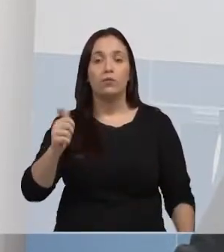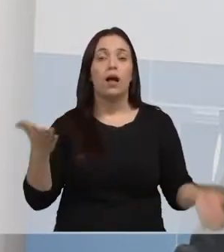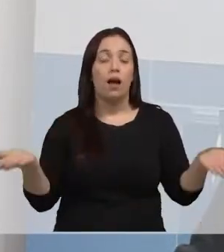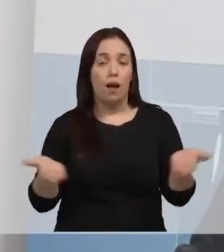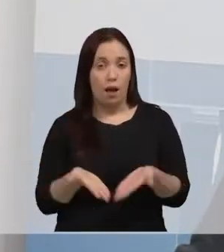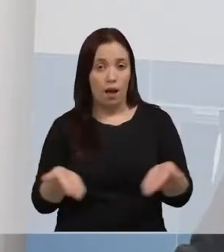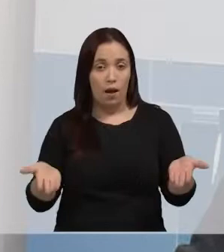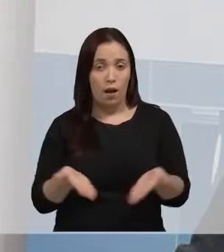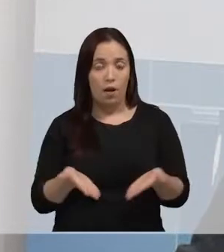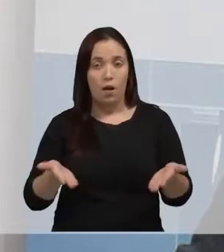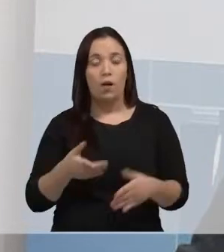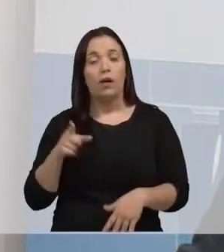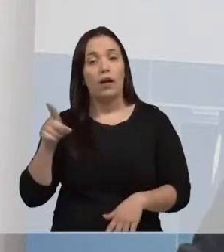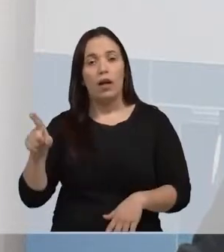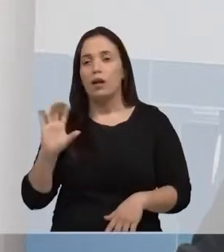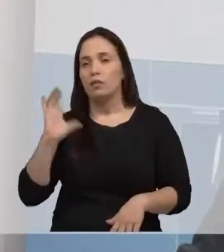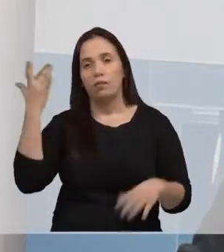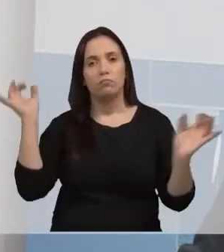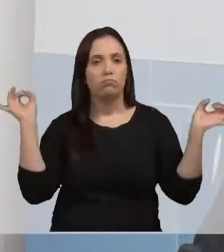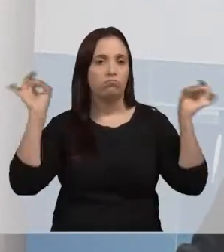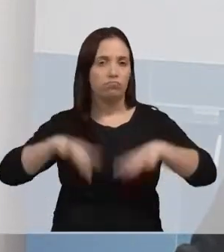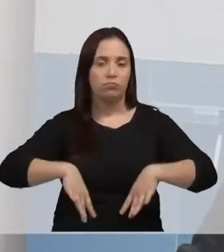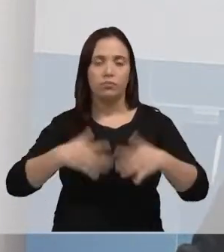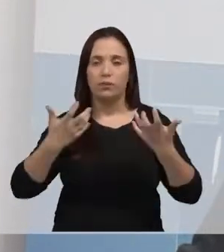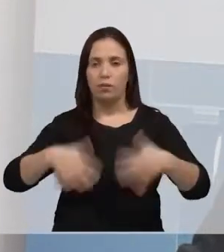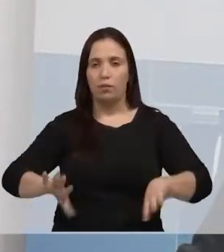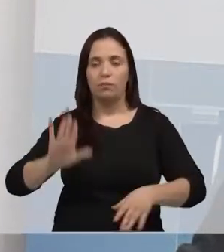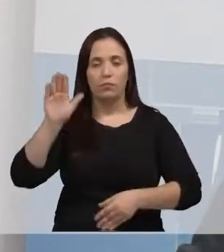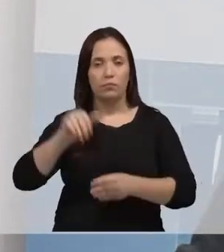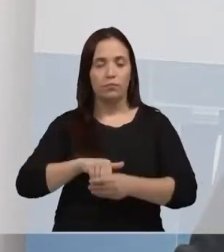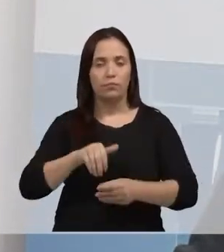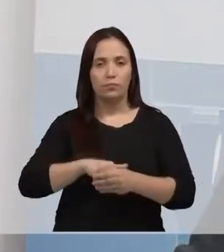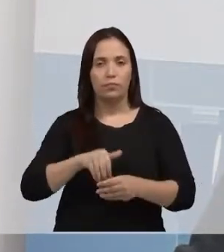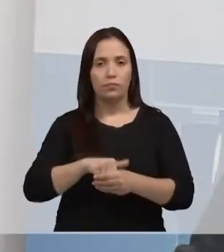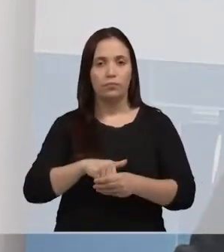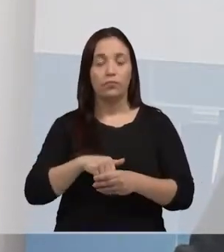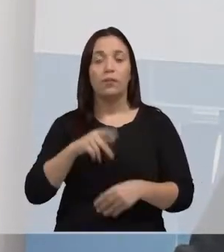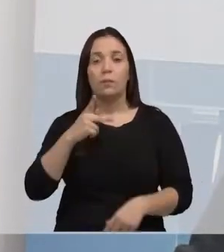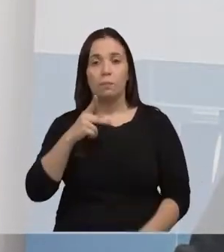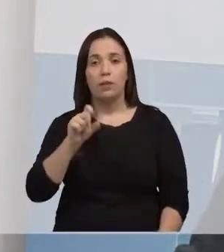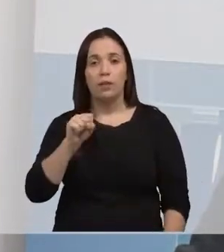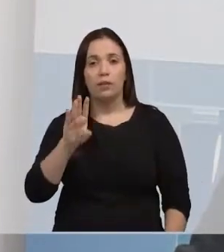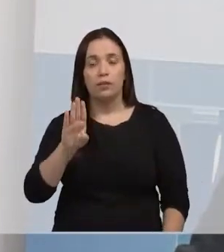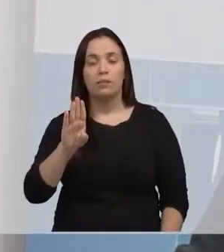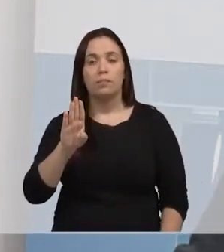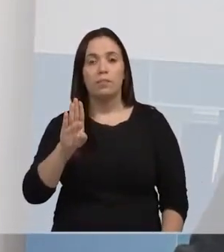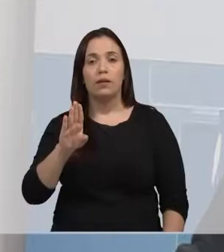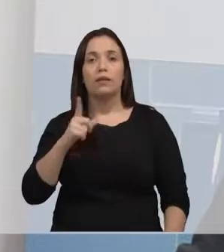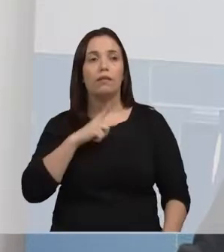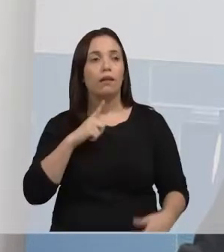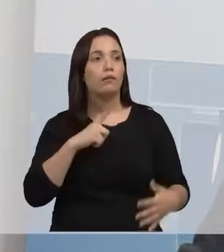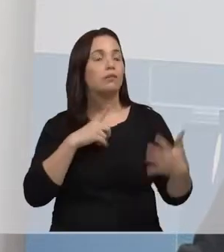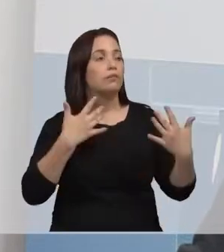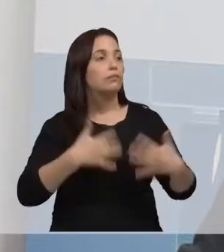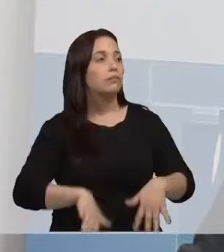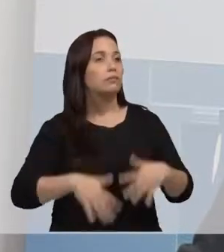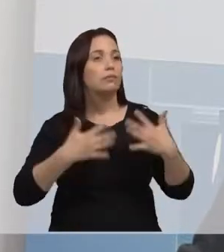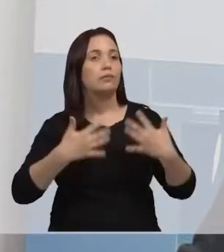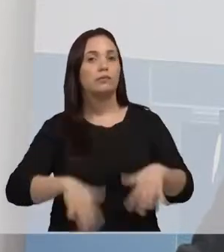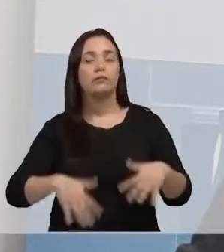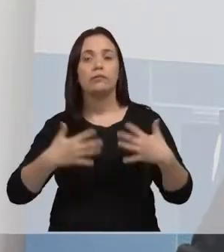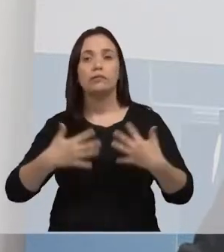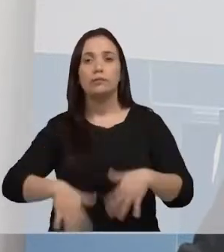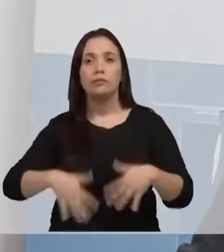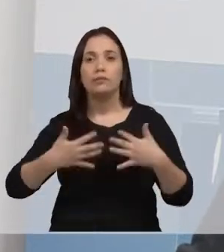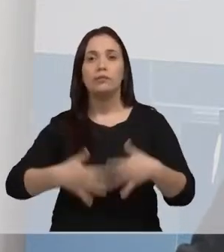agora, né, com a decisão do Joaquim Barbosa de não ser mais candidato, o PSB está igual o cachorro que cai de mudança,